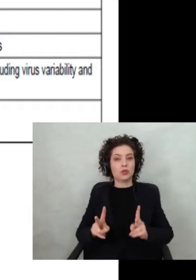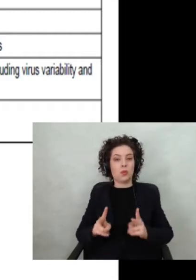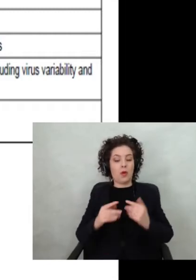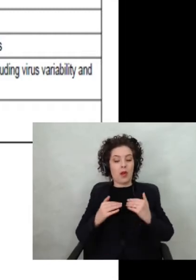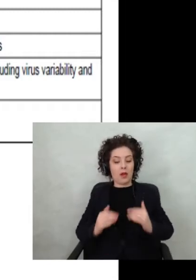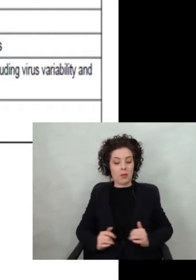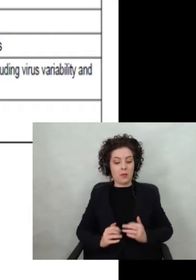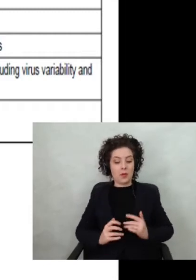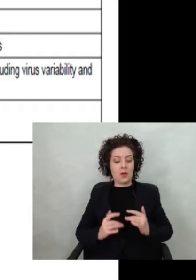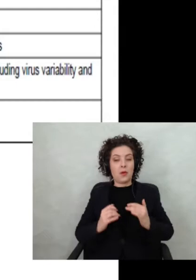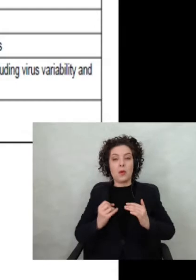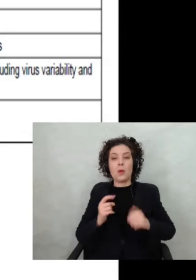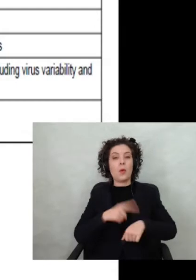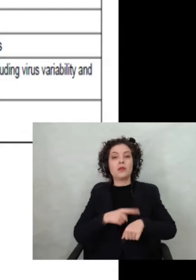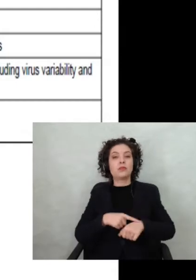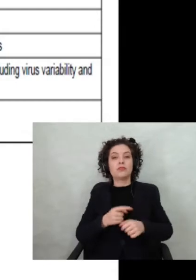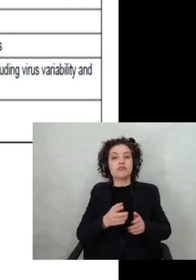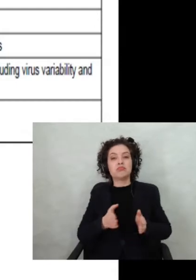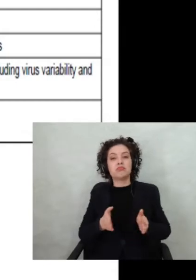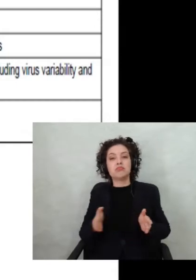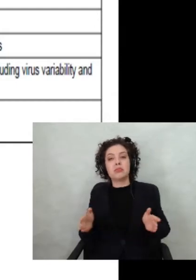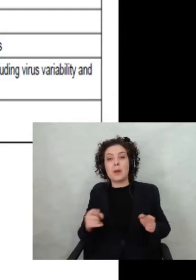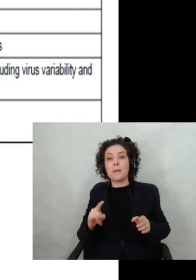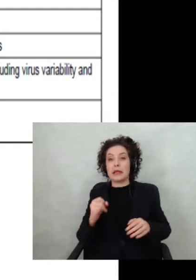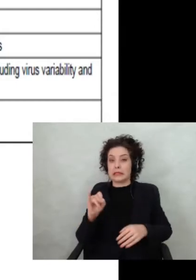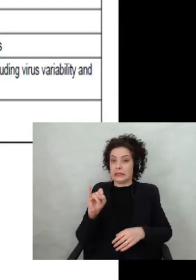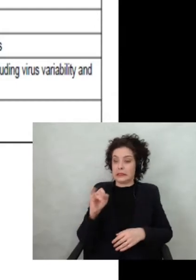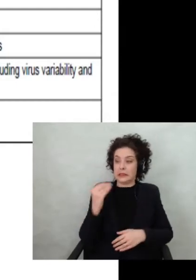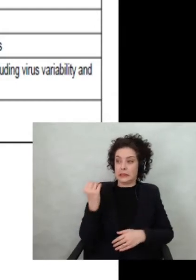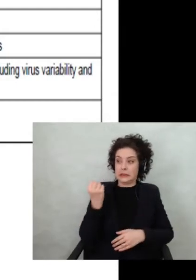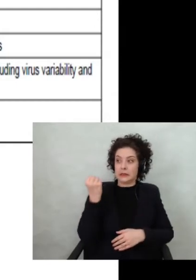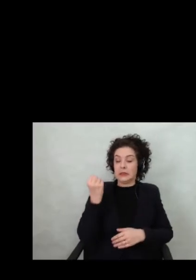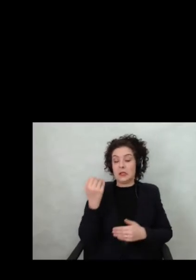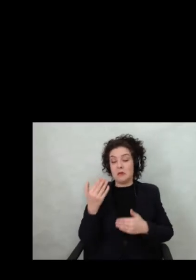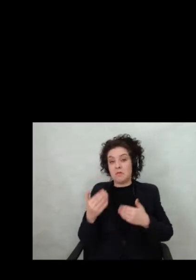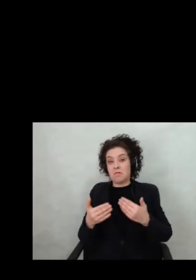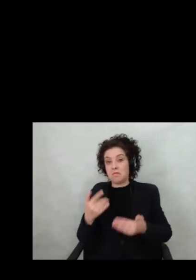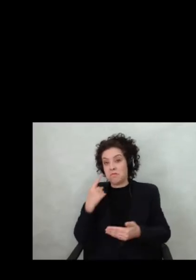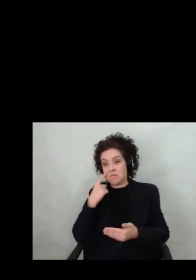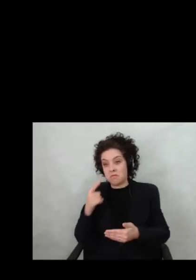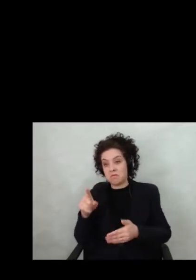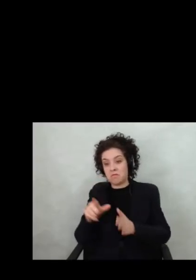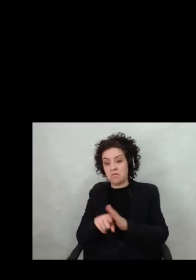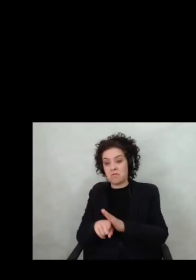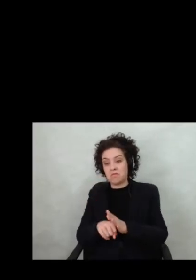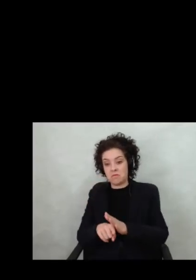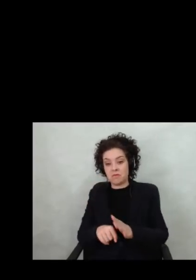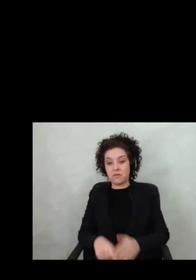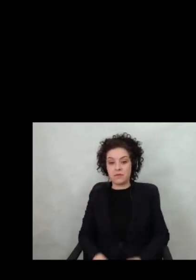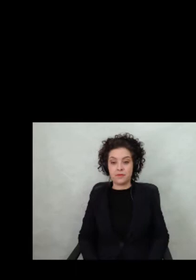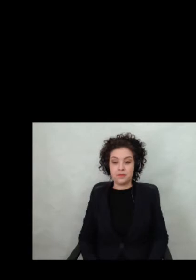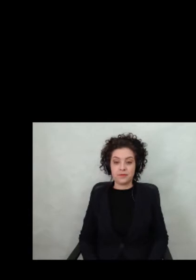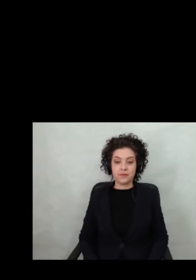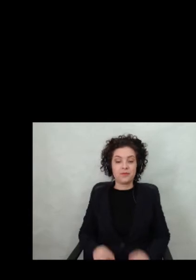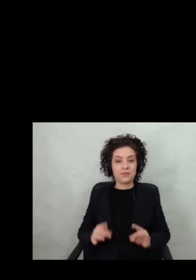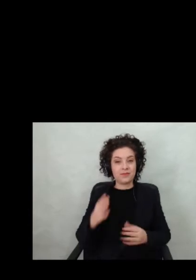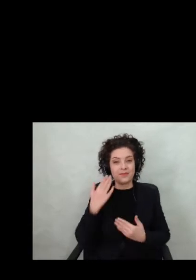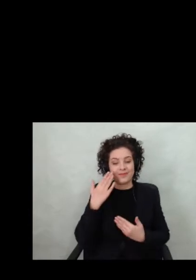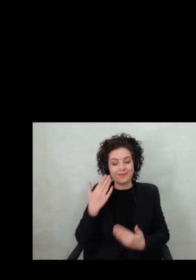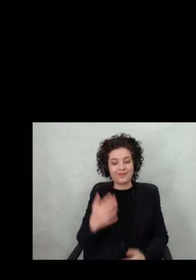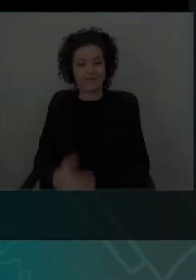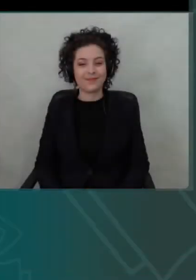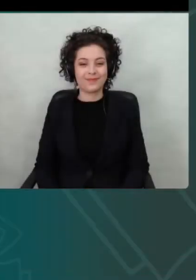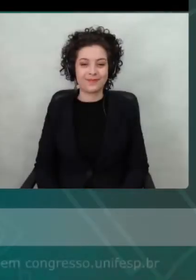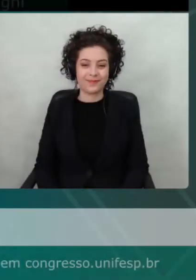mas, numa fase aguda da doença, isso, sem dúvida nenhuma, poderia ser útil. Bom, era isso e muito obrigado.